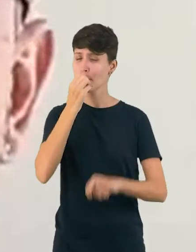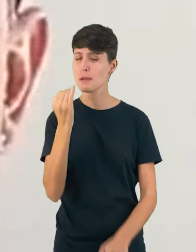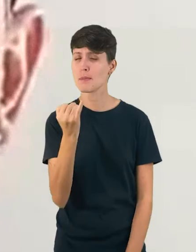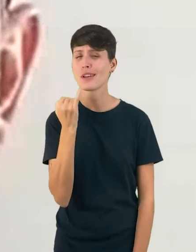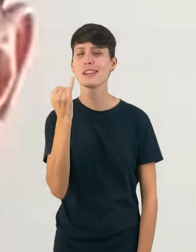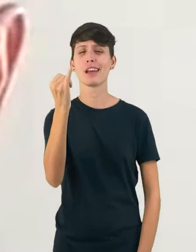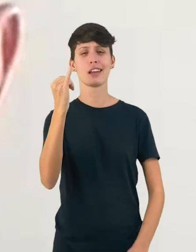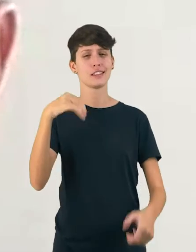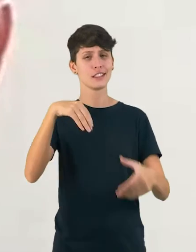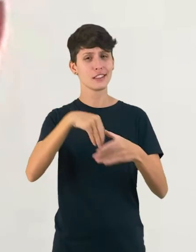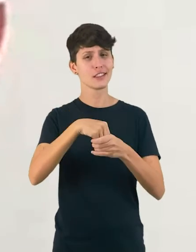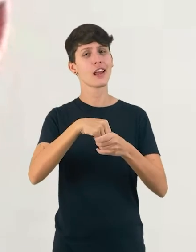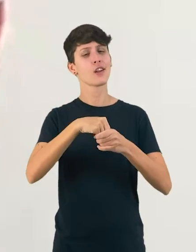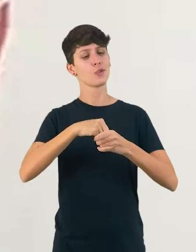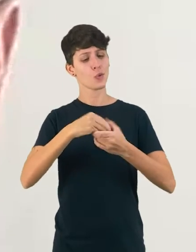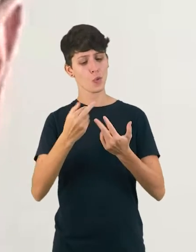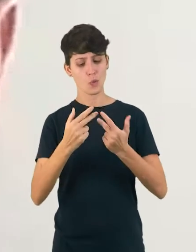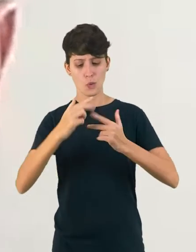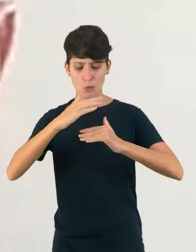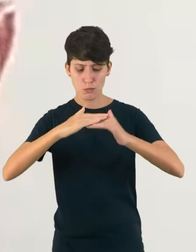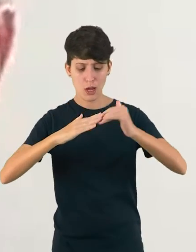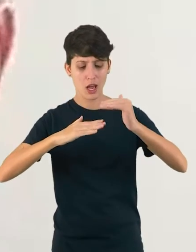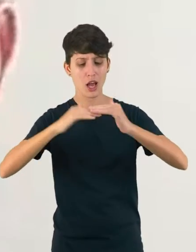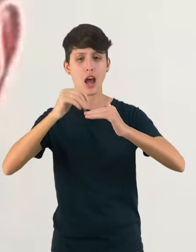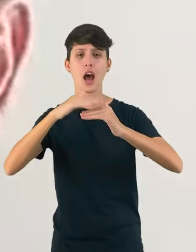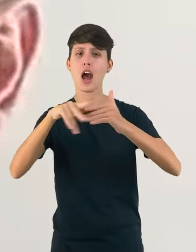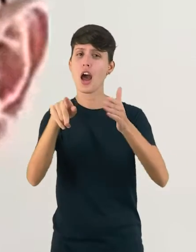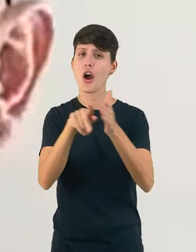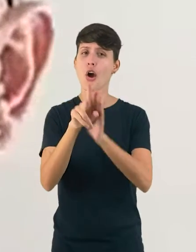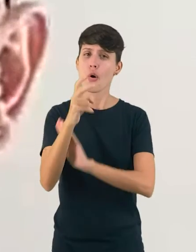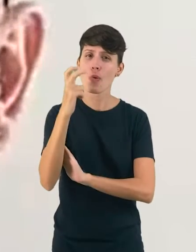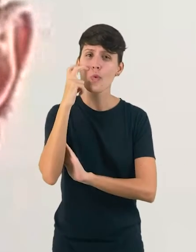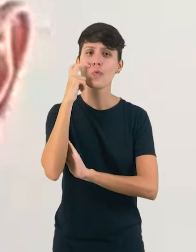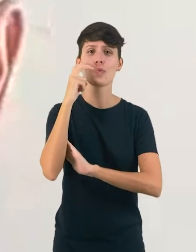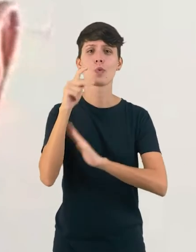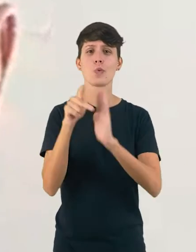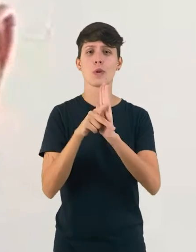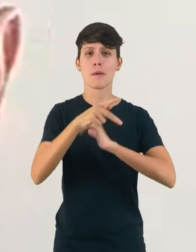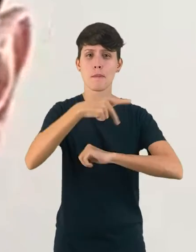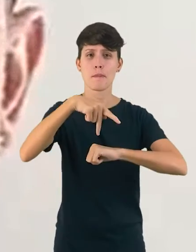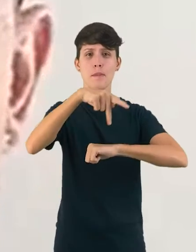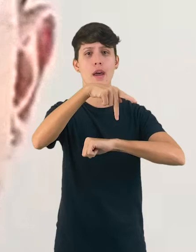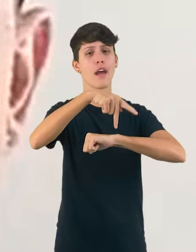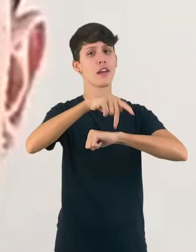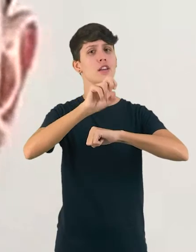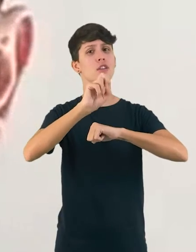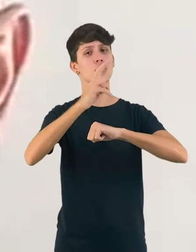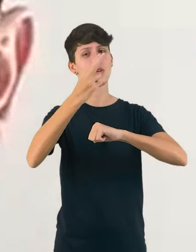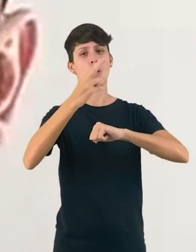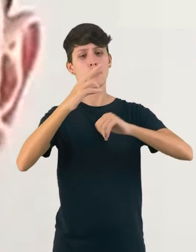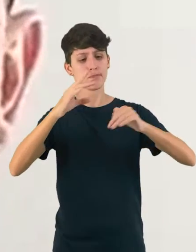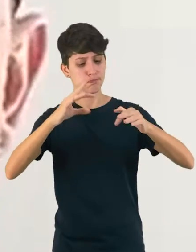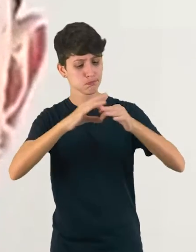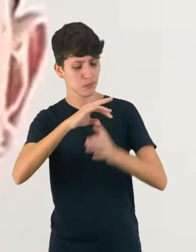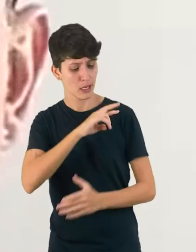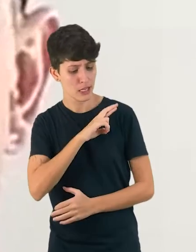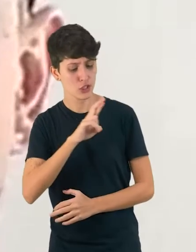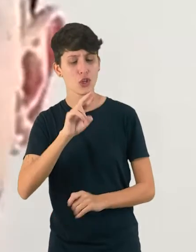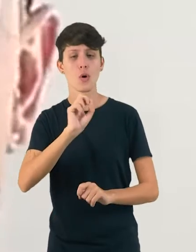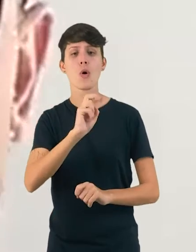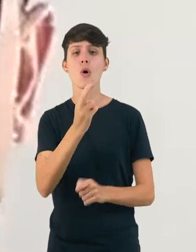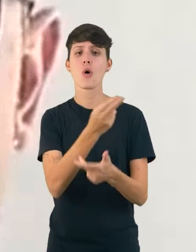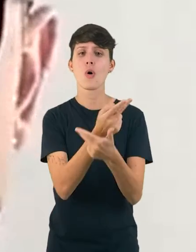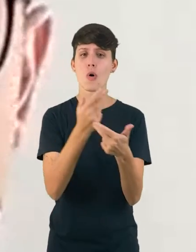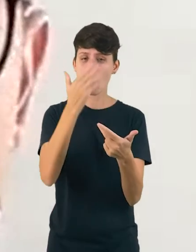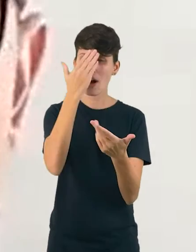eram consideradas importantes, né, dentro de uma construção cultural, dentro da perspectiva